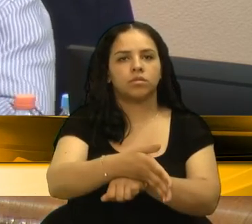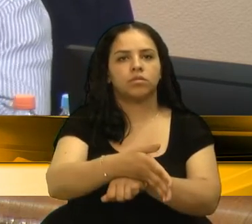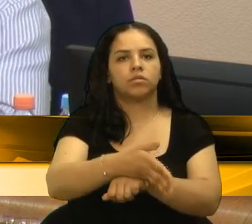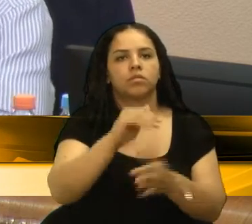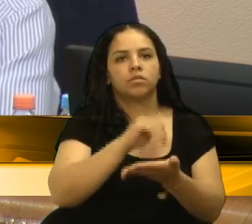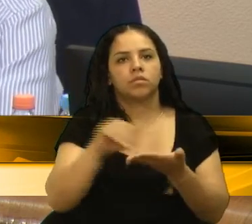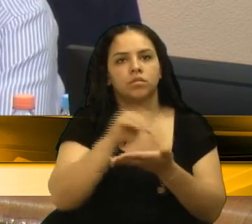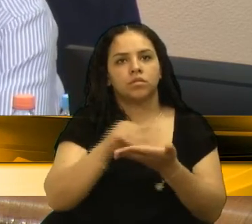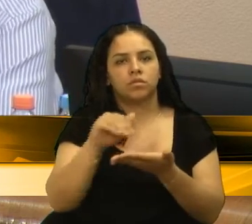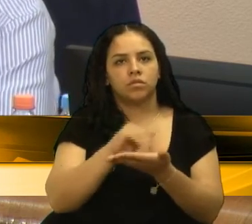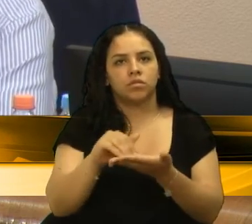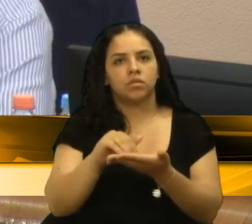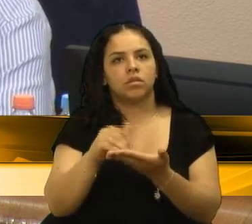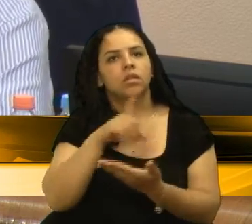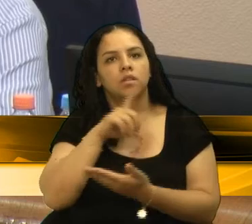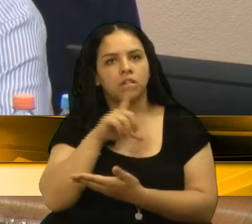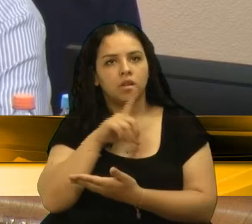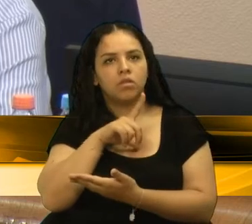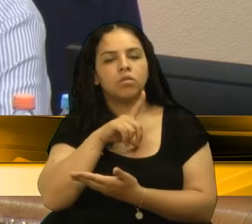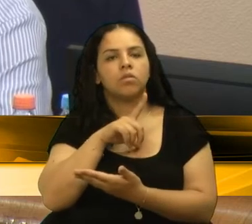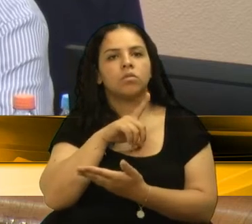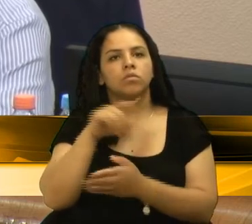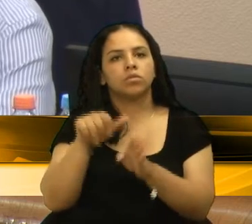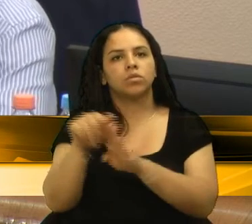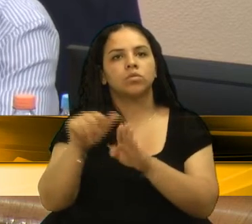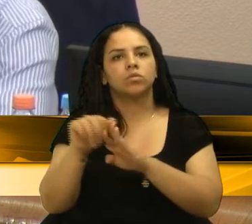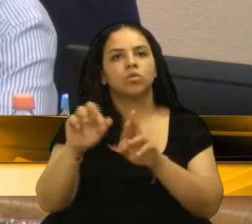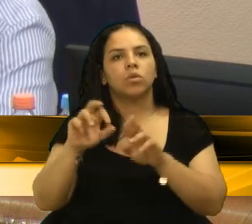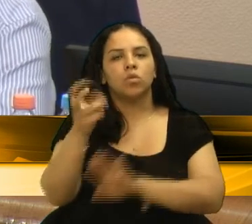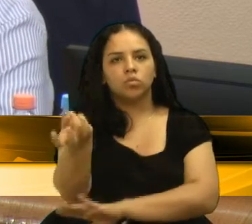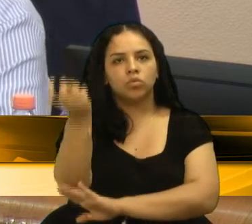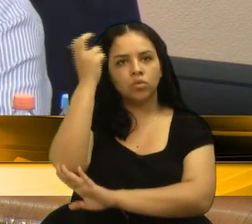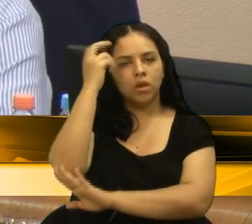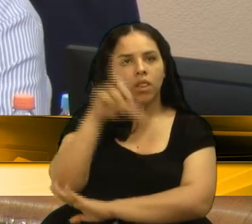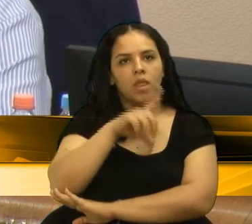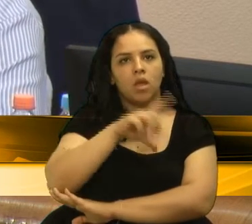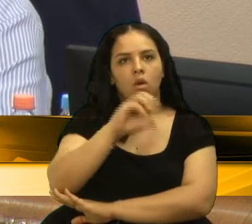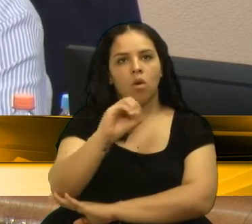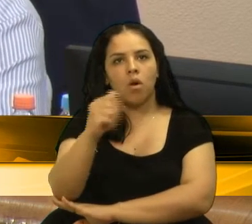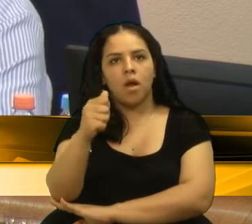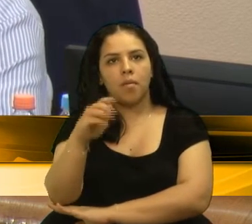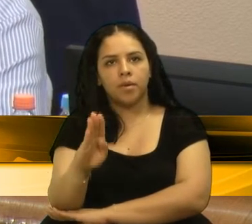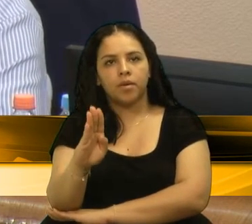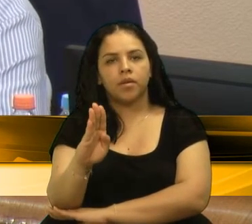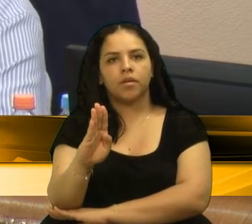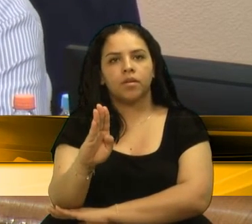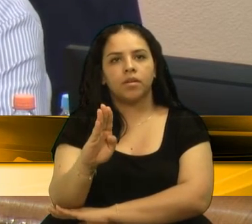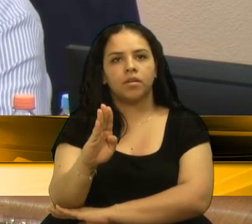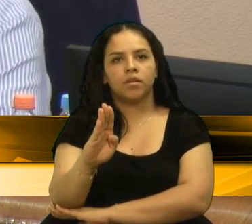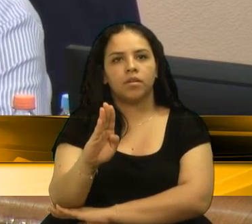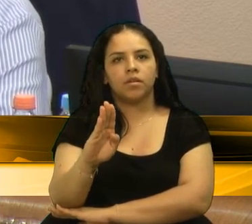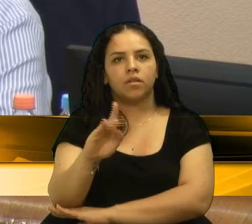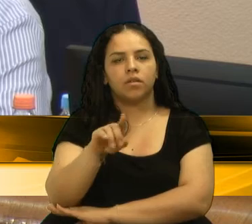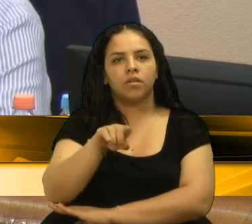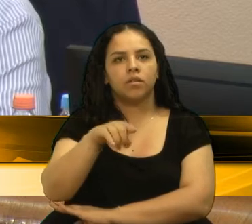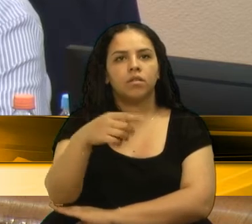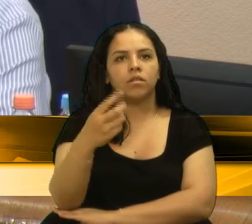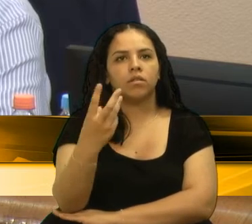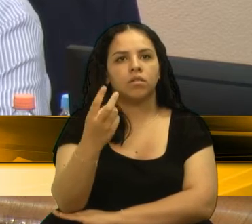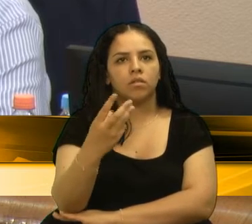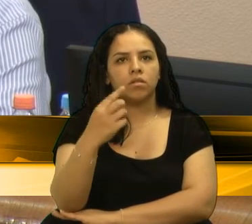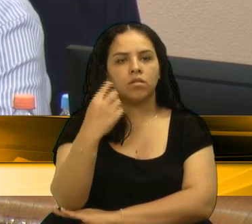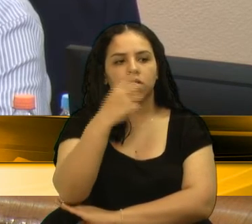Secretária Mirângela, teve o Conselho de Cultura, teve a OAB, a UAB, e algumas outras entidades que de nome